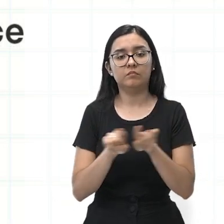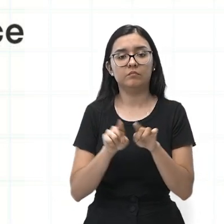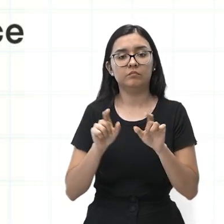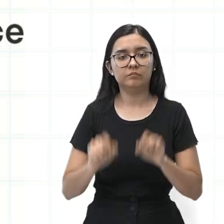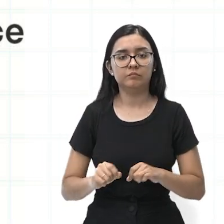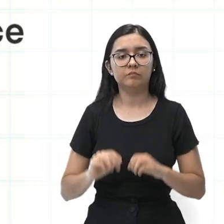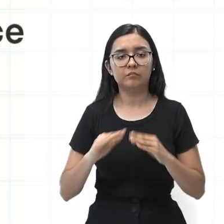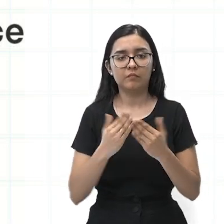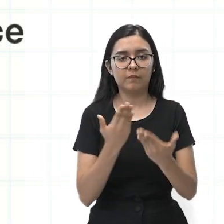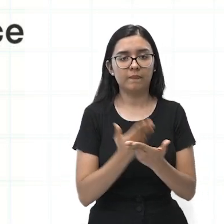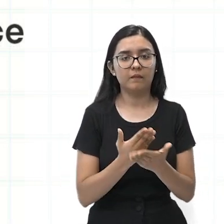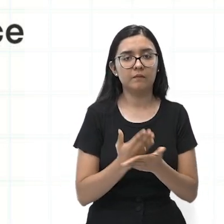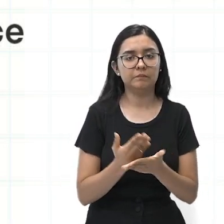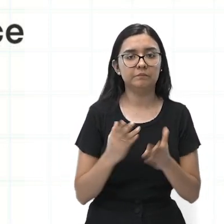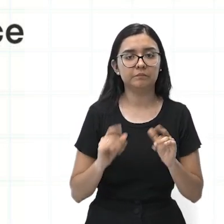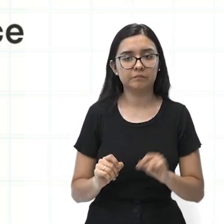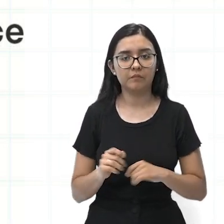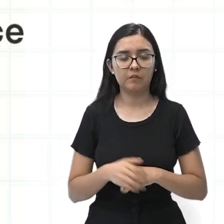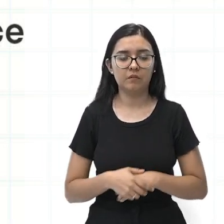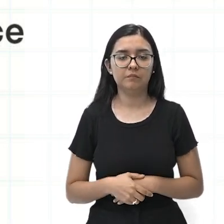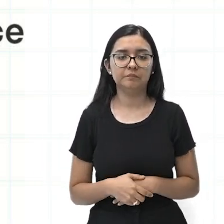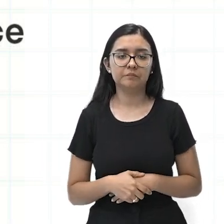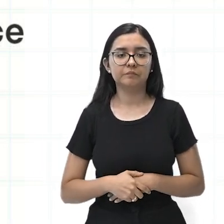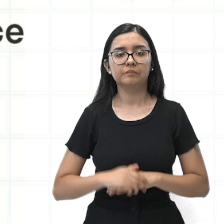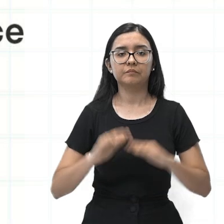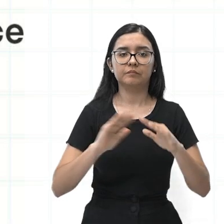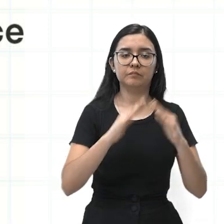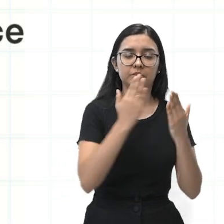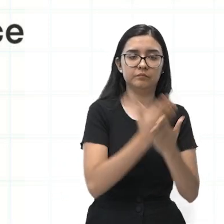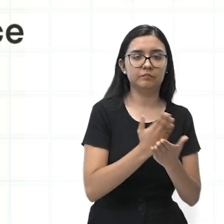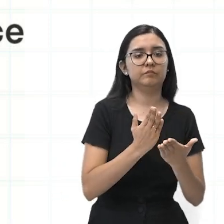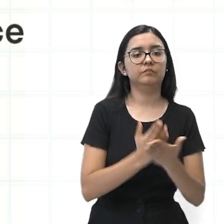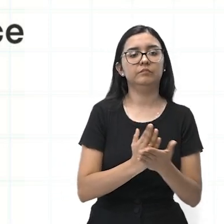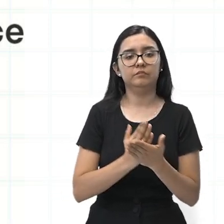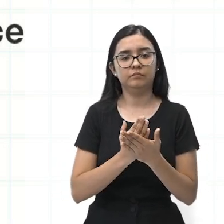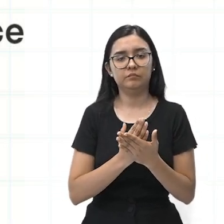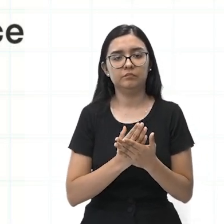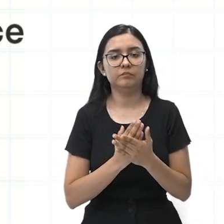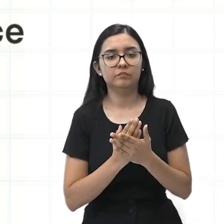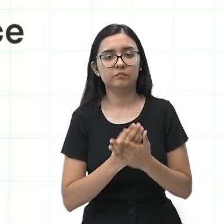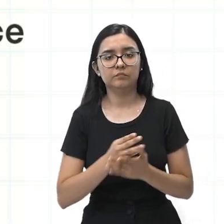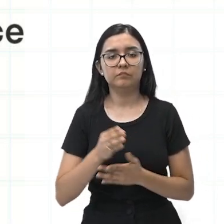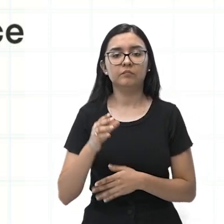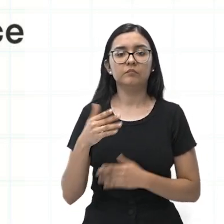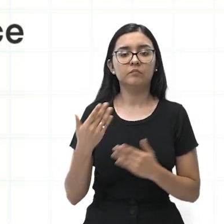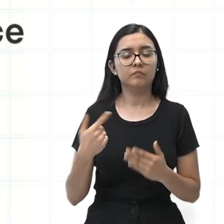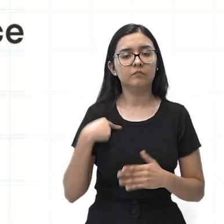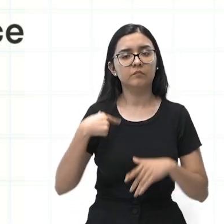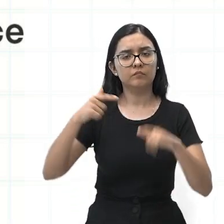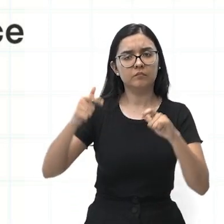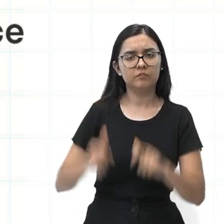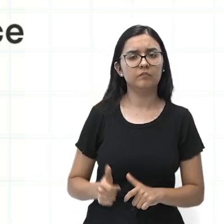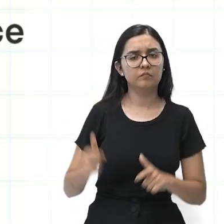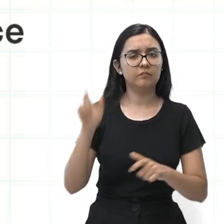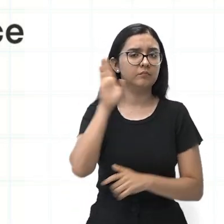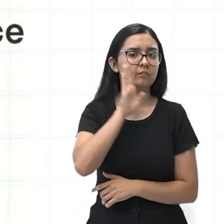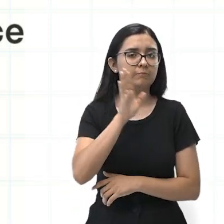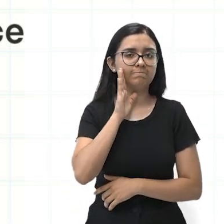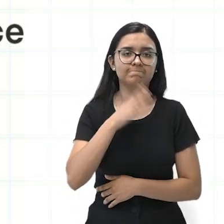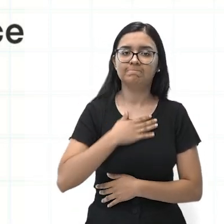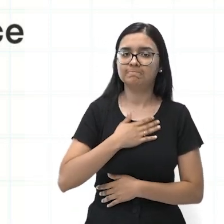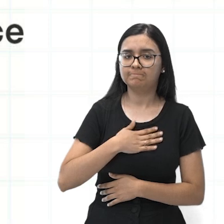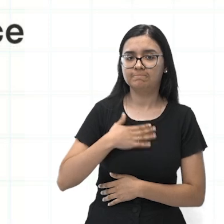Municipal School is a friendly place. A escola municipal Jardim das Flores é um lugar legal, agradável,